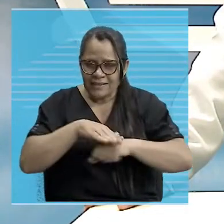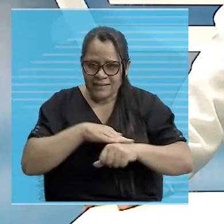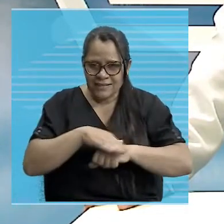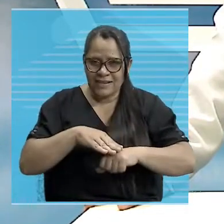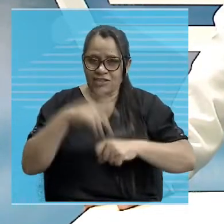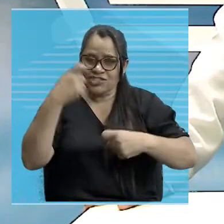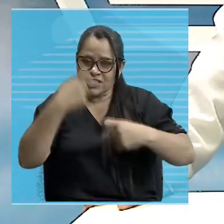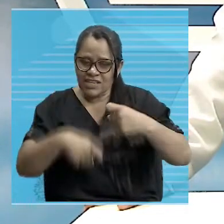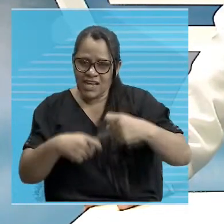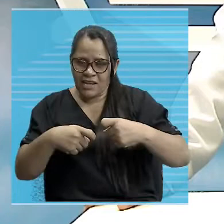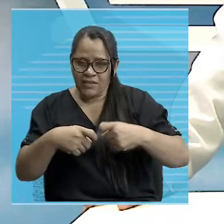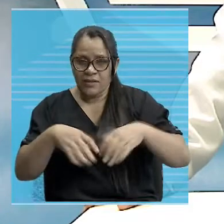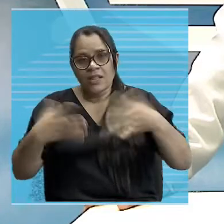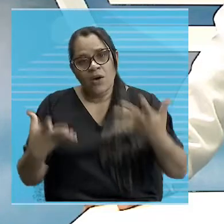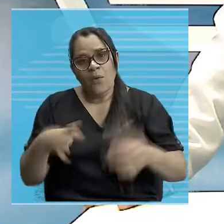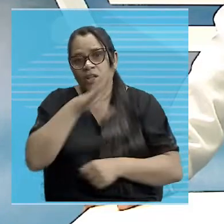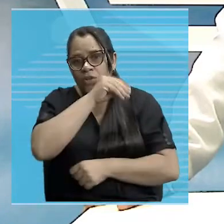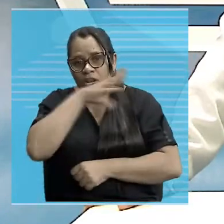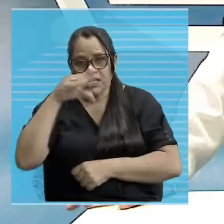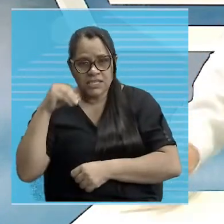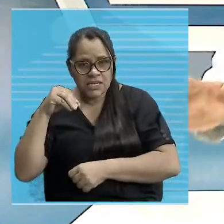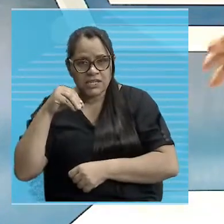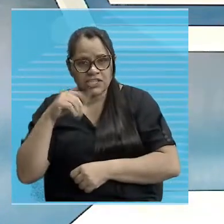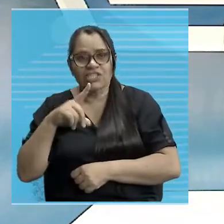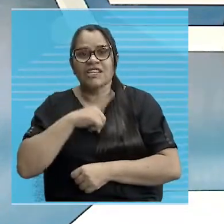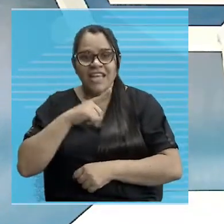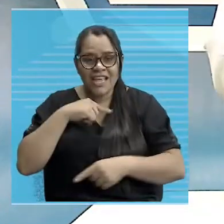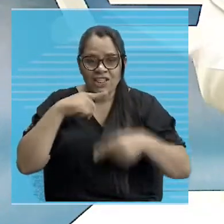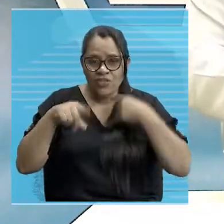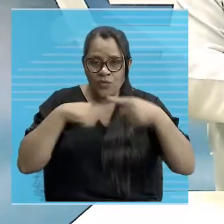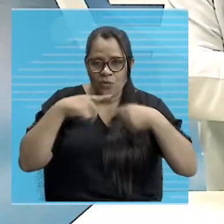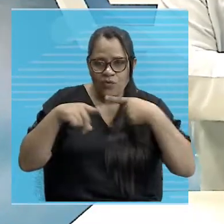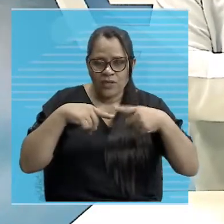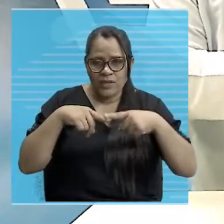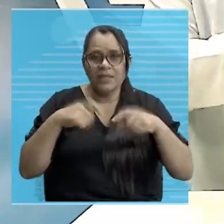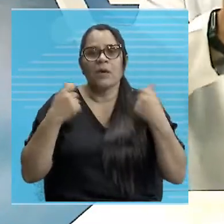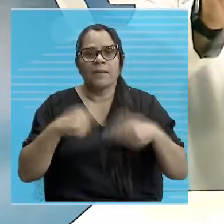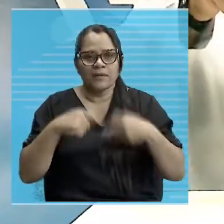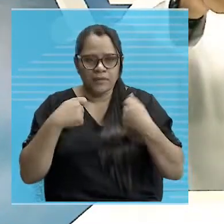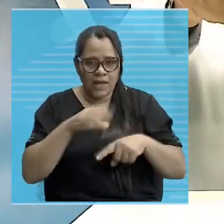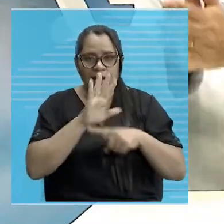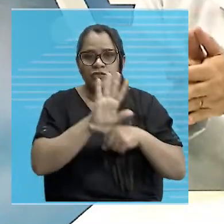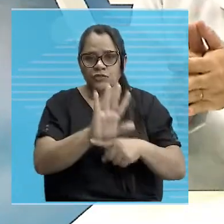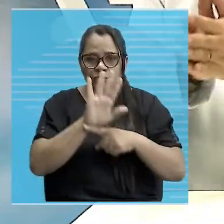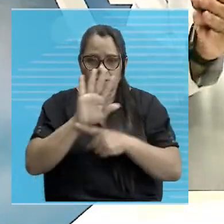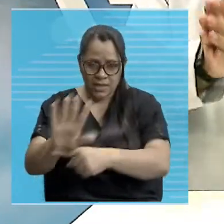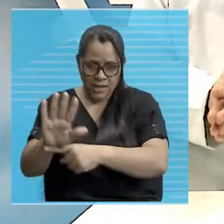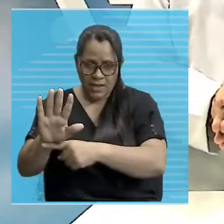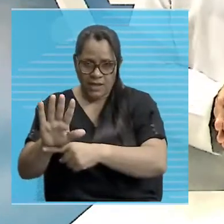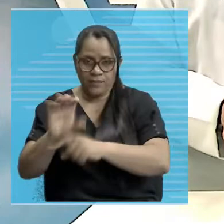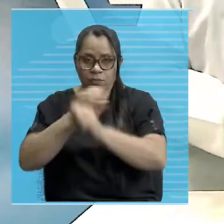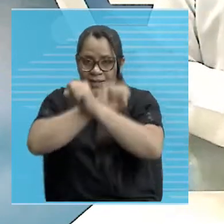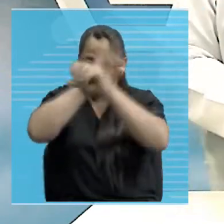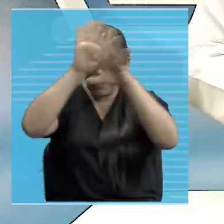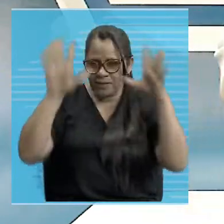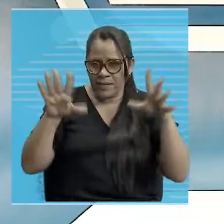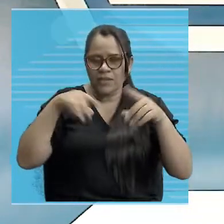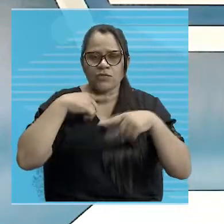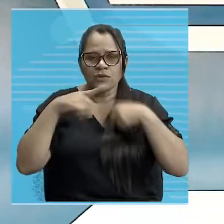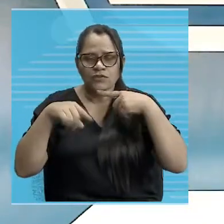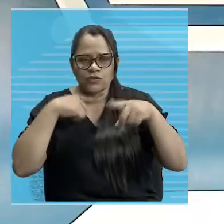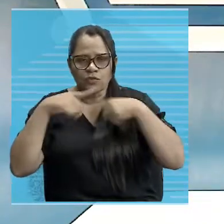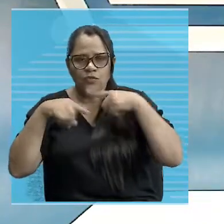mais dúvidas a pessoa tem. E eu quero tentar ajudá-los no esclarecimento dessas dúvidas, ao